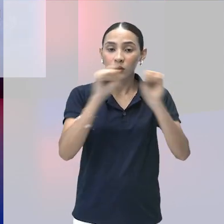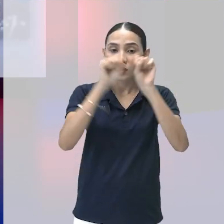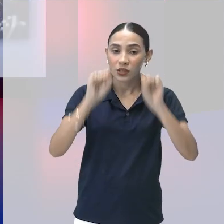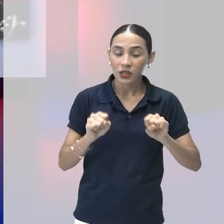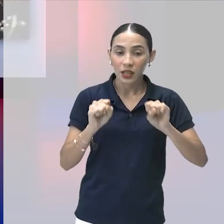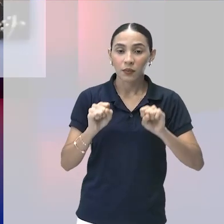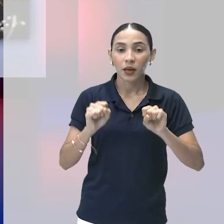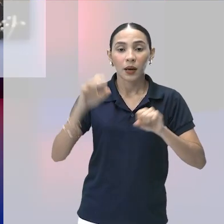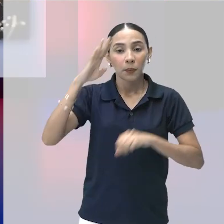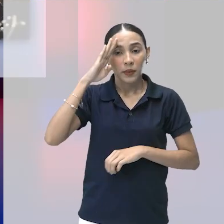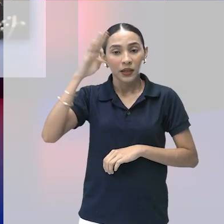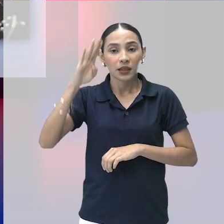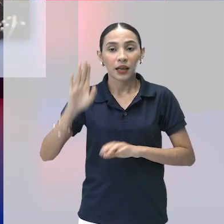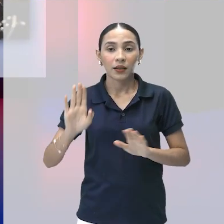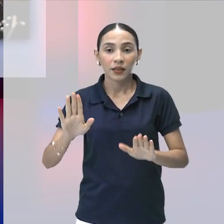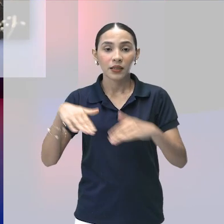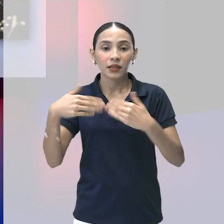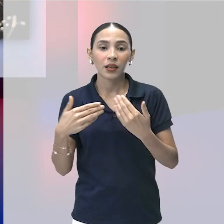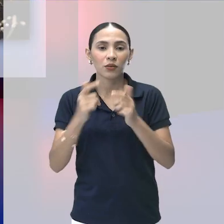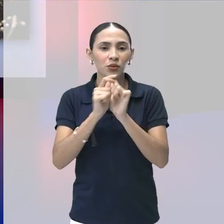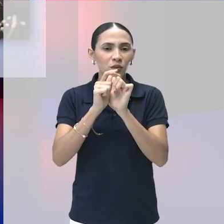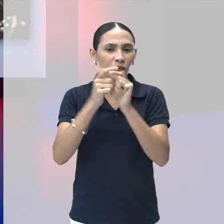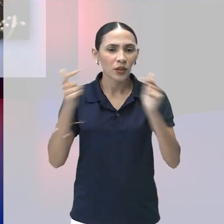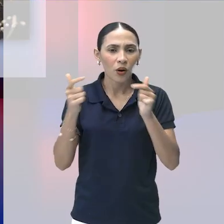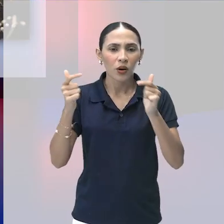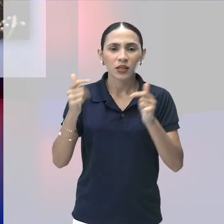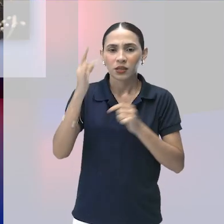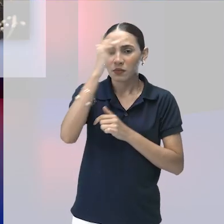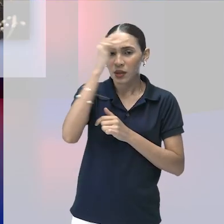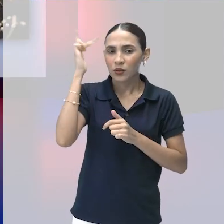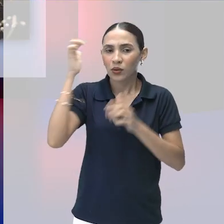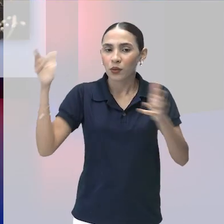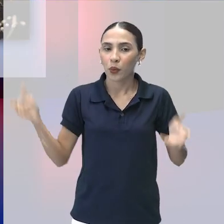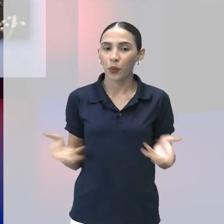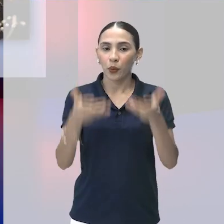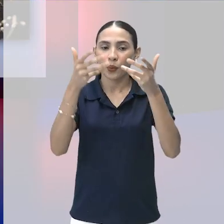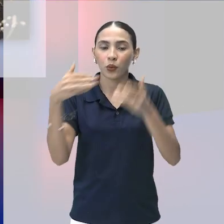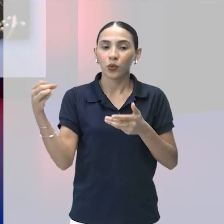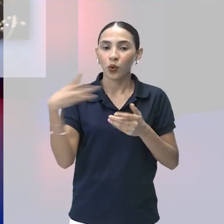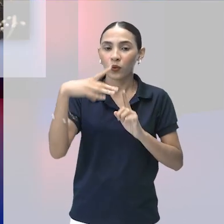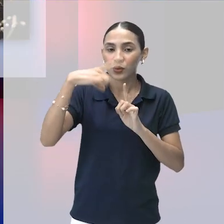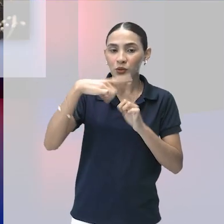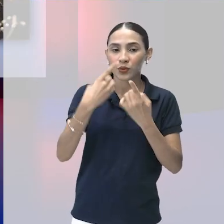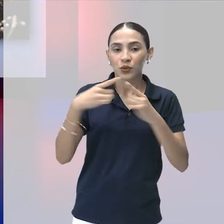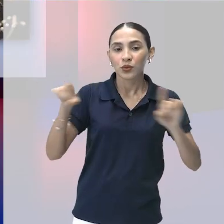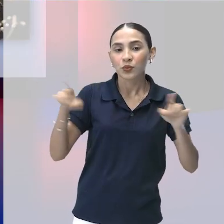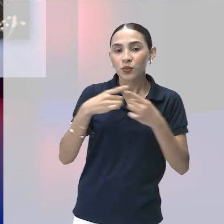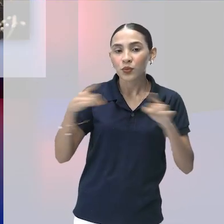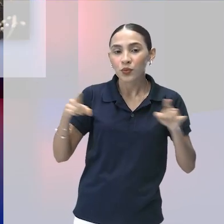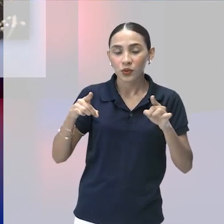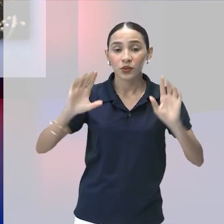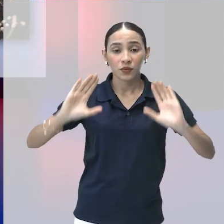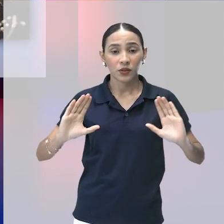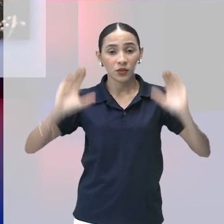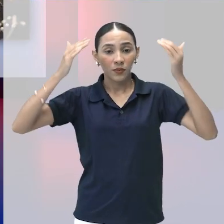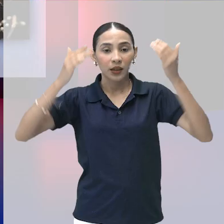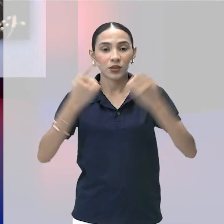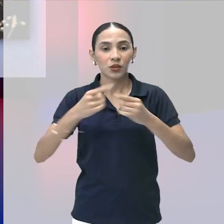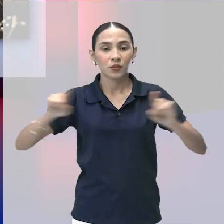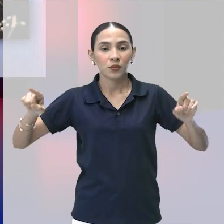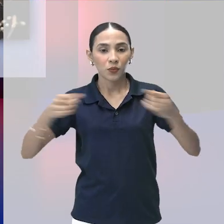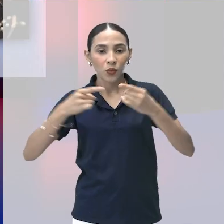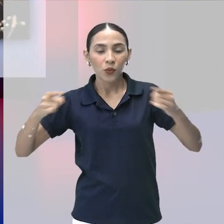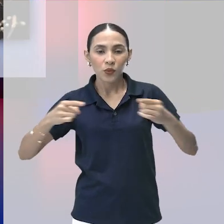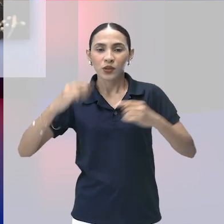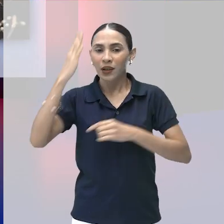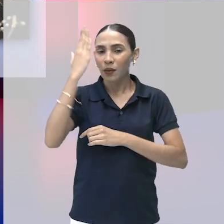militar. Então, os maiores impulsionadores desse novo ritmo foram os festivais de música que